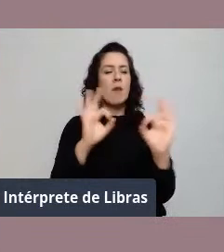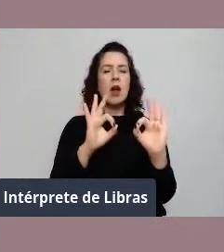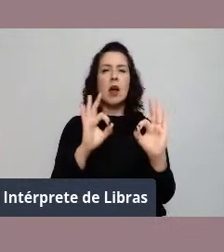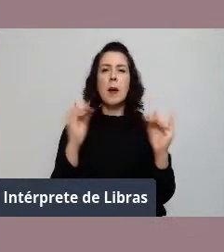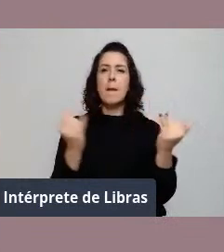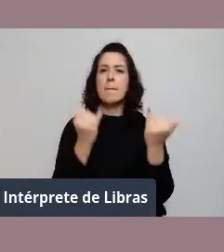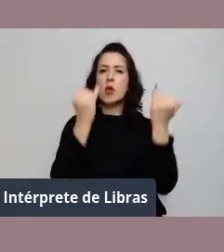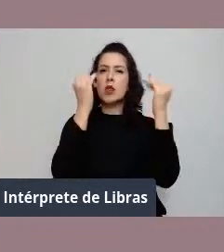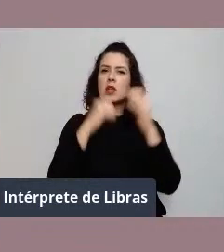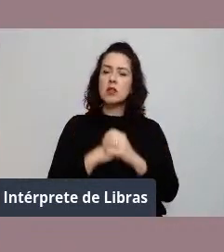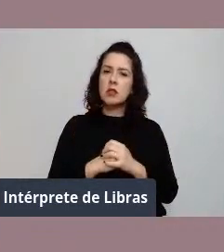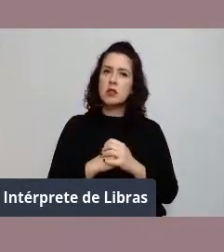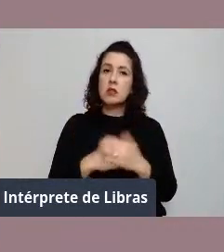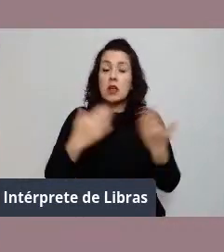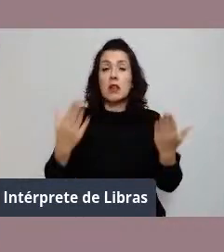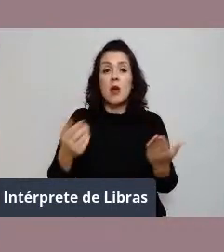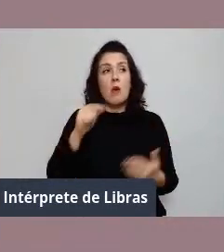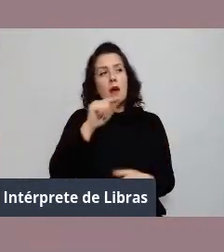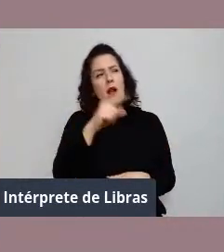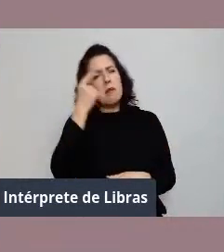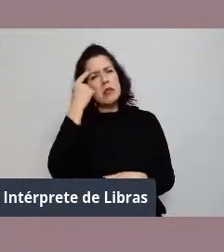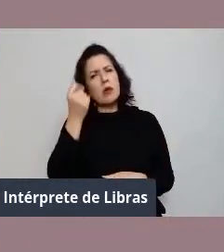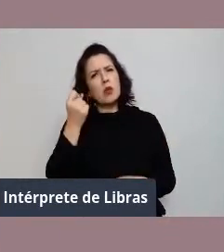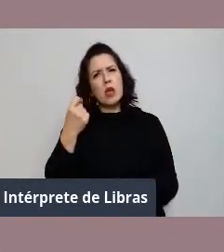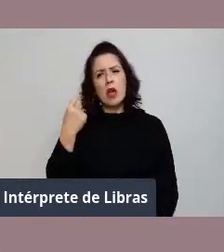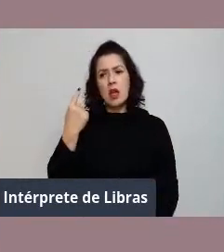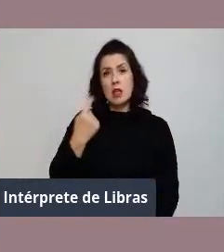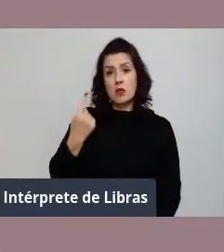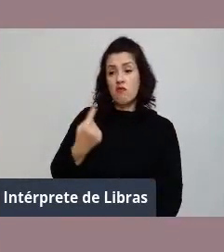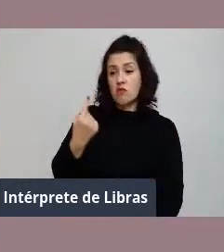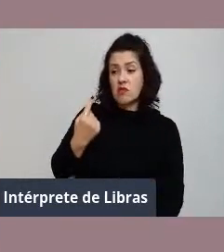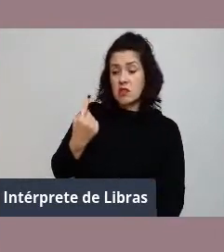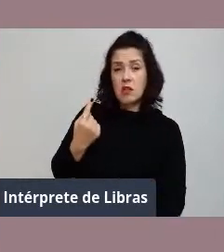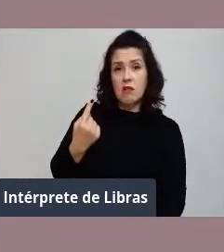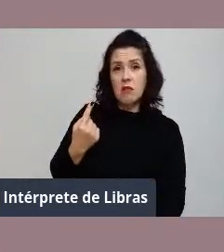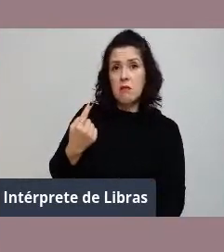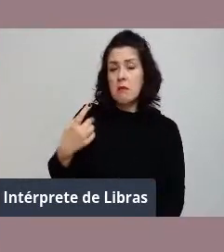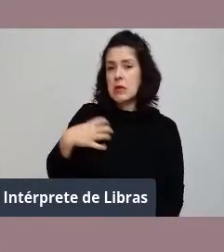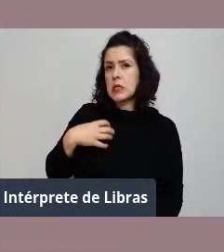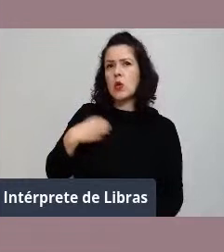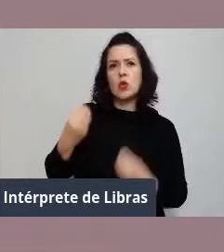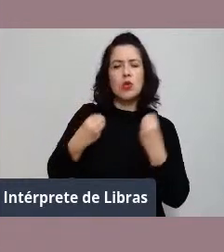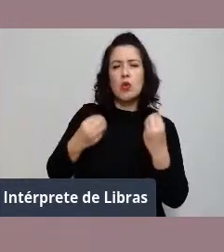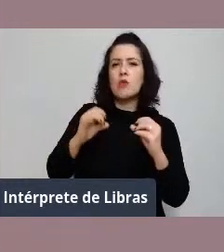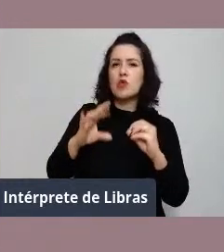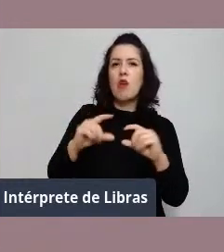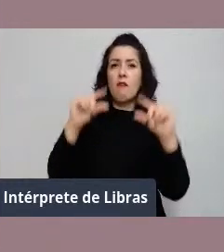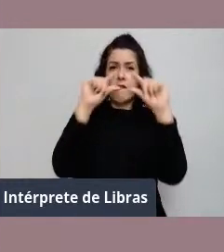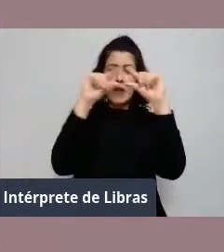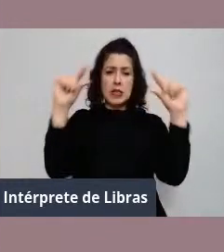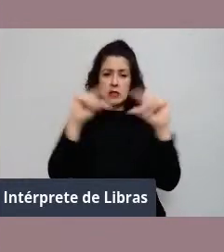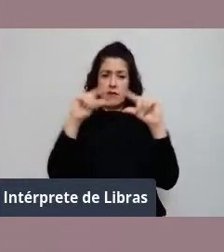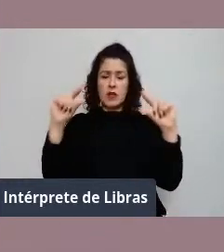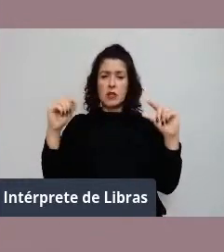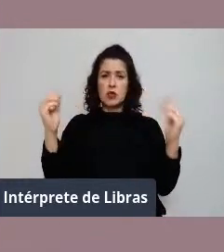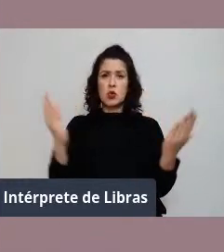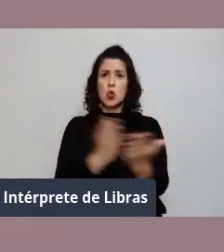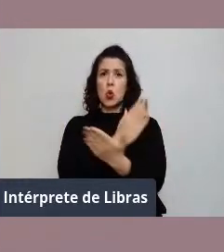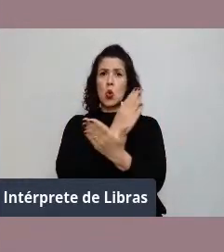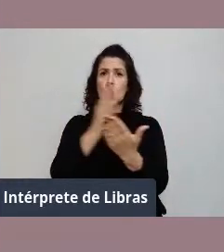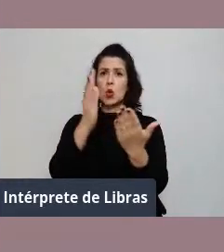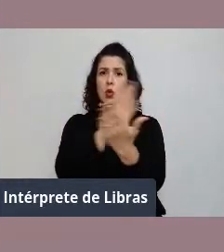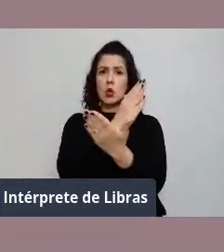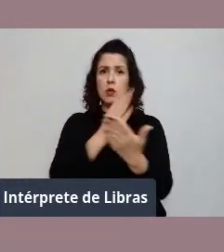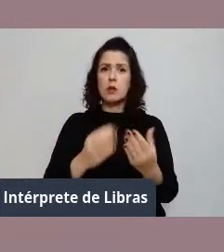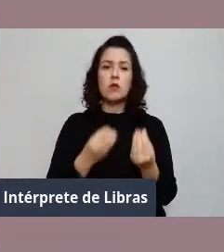sua solidão só quebrada por essas frases avulsas da rádio-relógio, fundamentais para Macabéia encher o